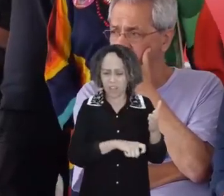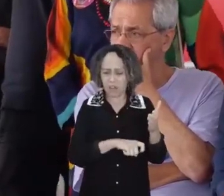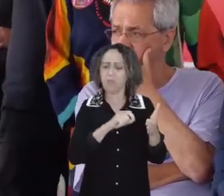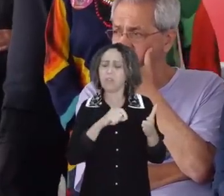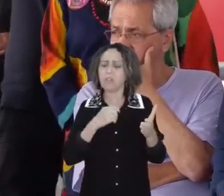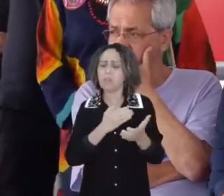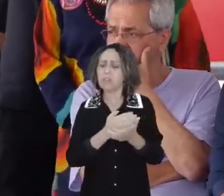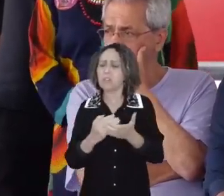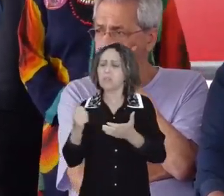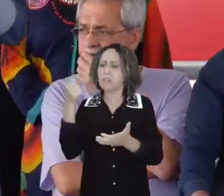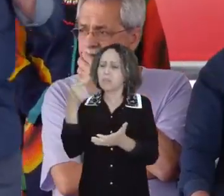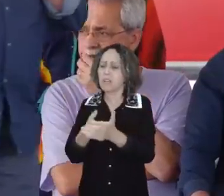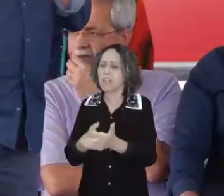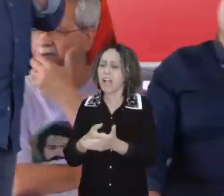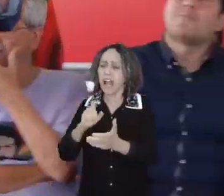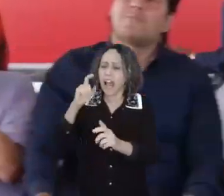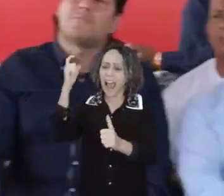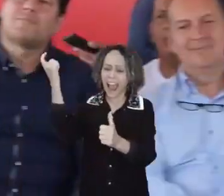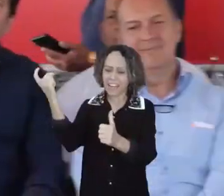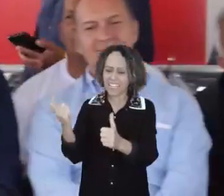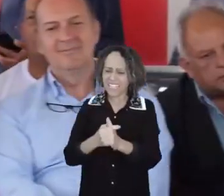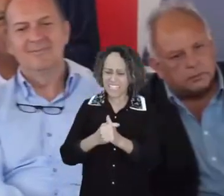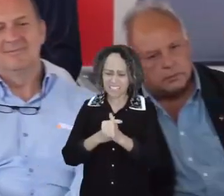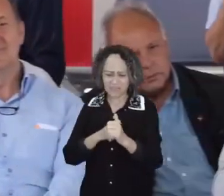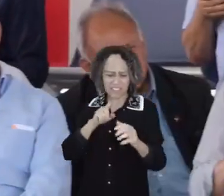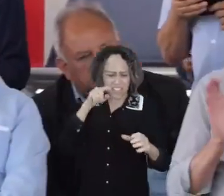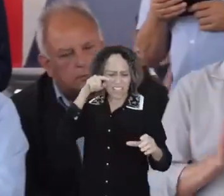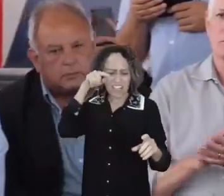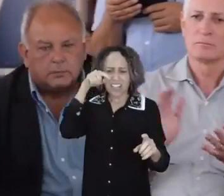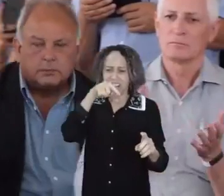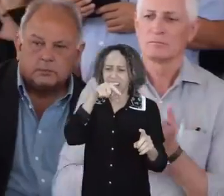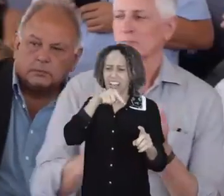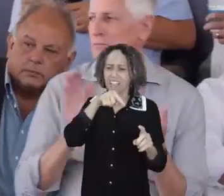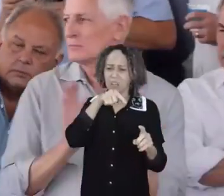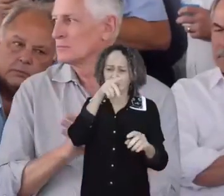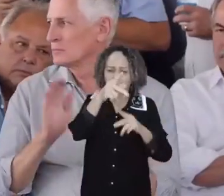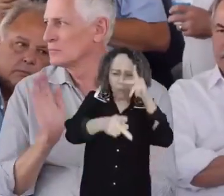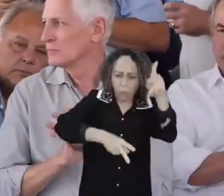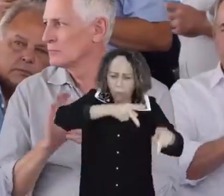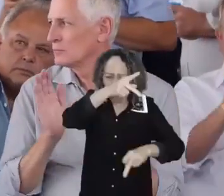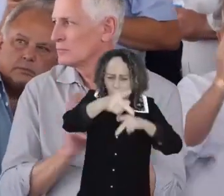com 215 milhões de brasileiros que precisam viver com dignidade.